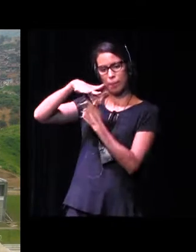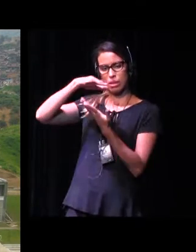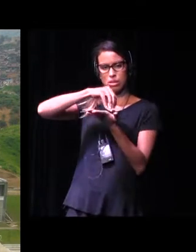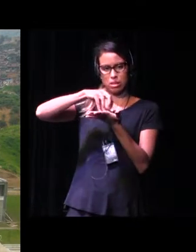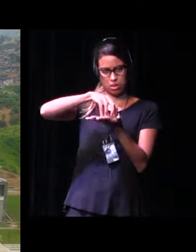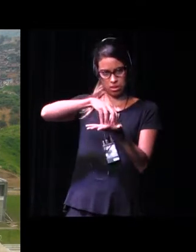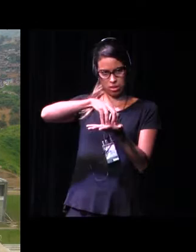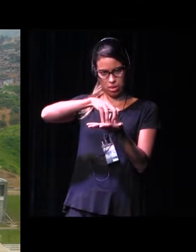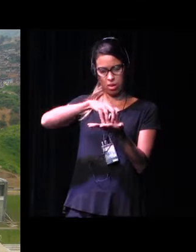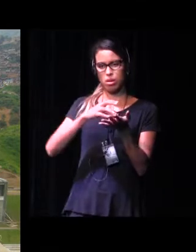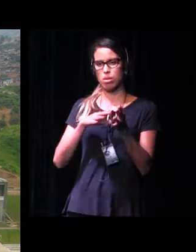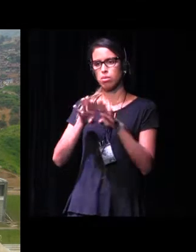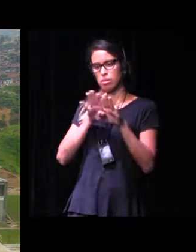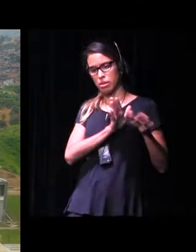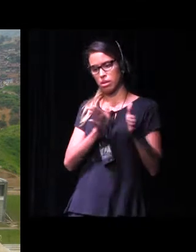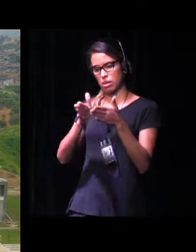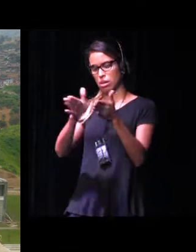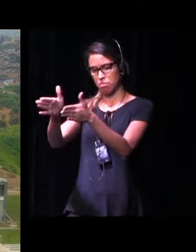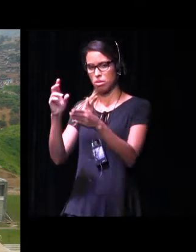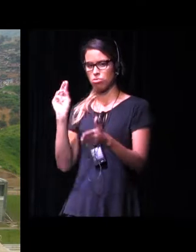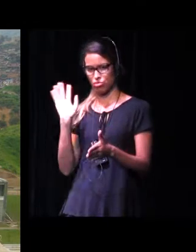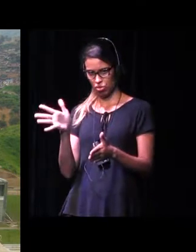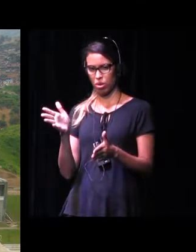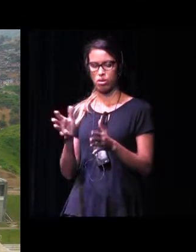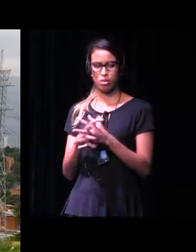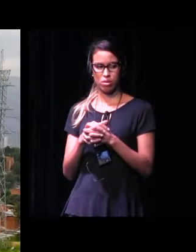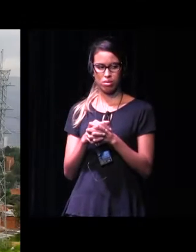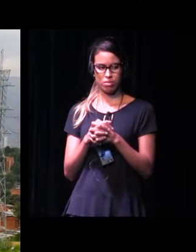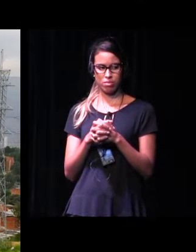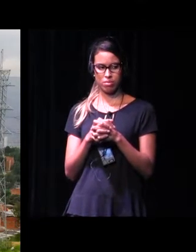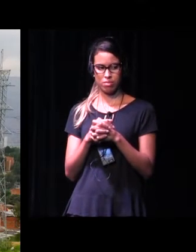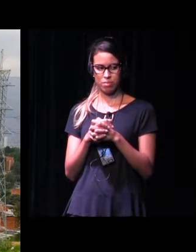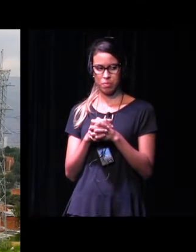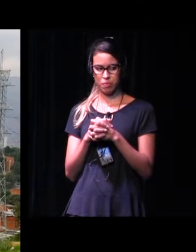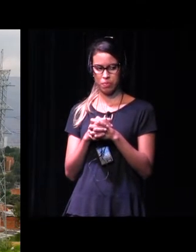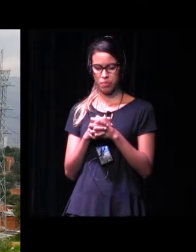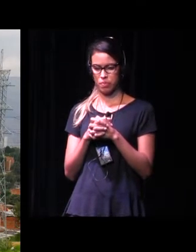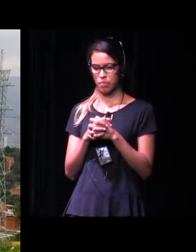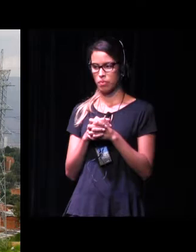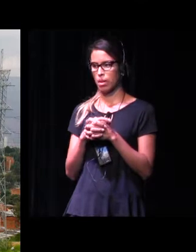perpendiculares à Praça Central, continuar esses caminhos que já existiam.